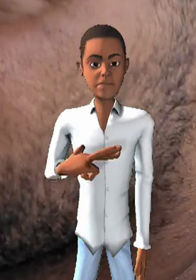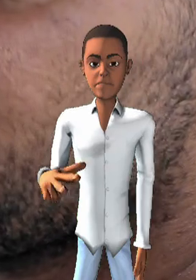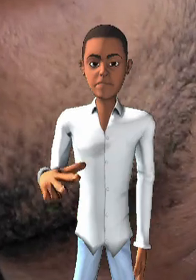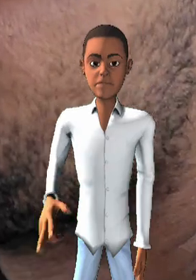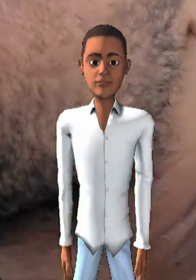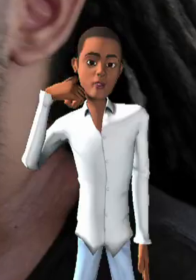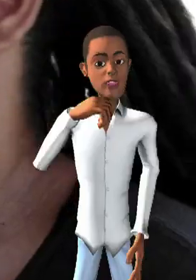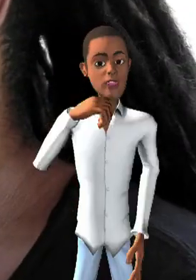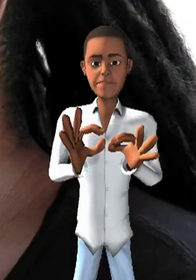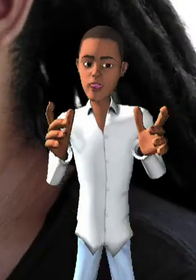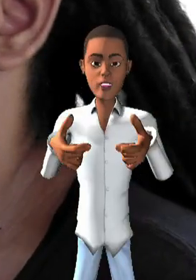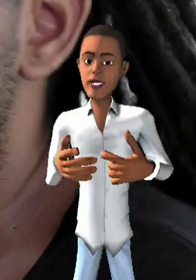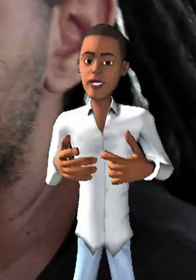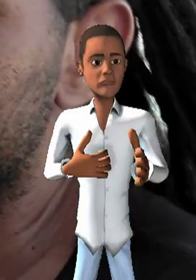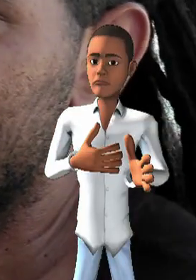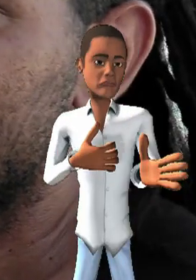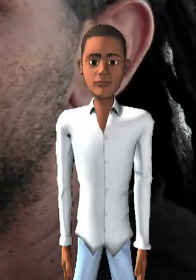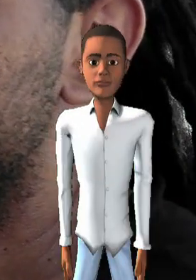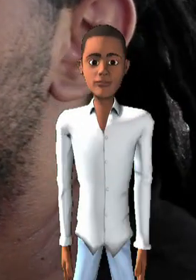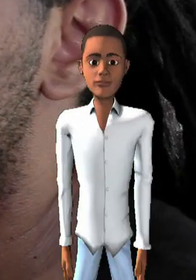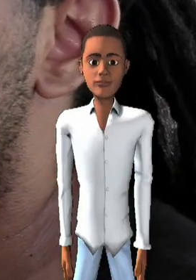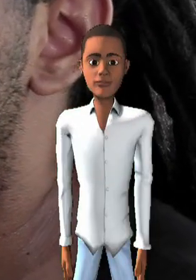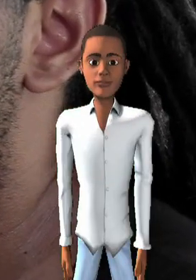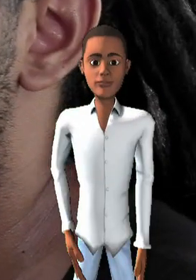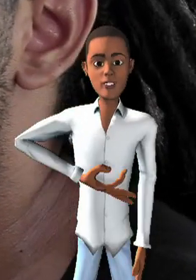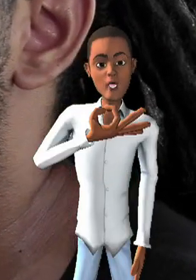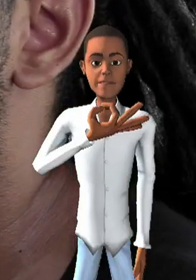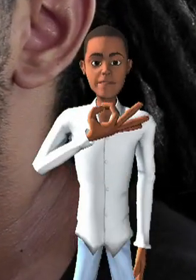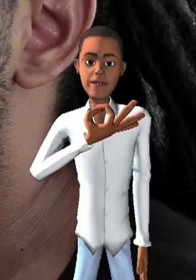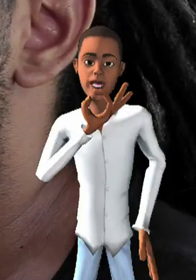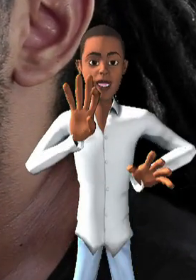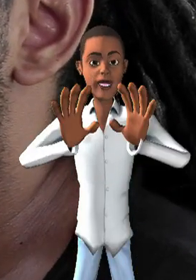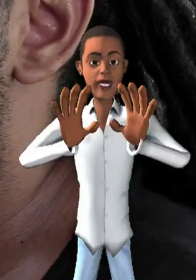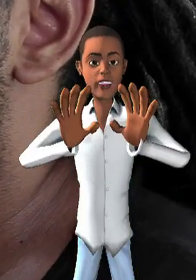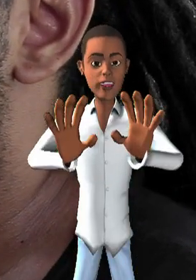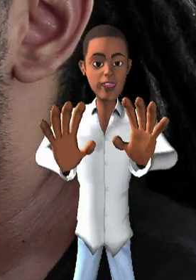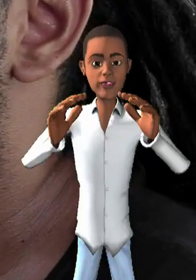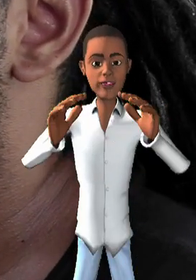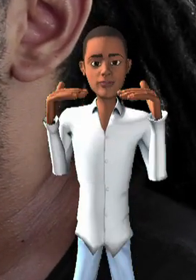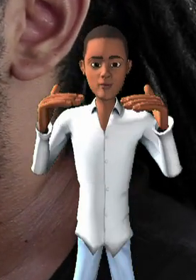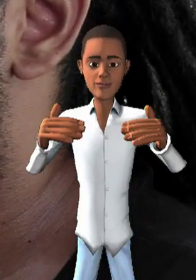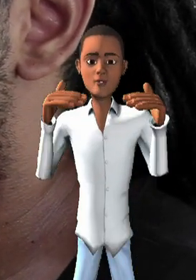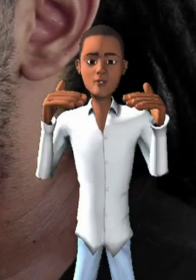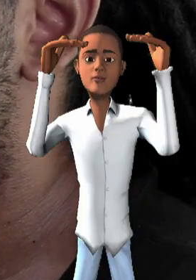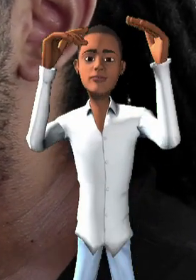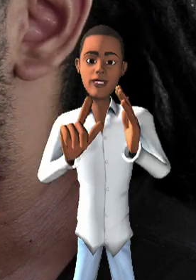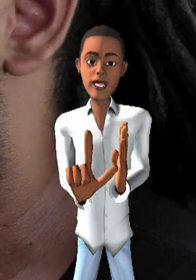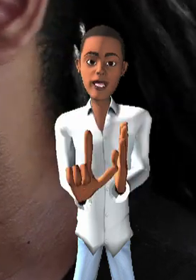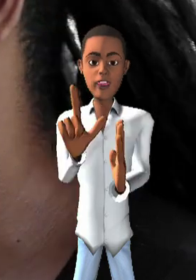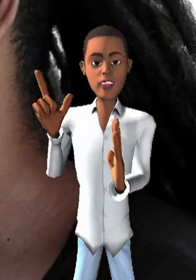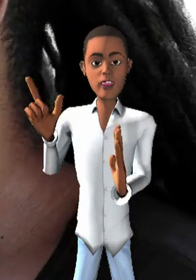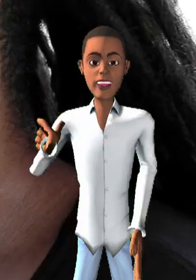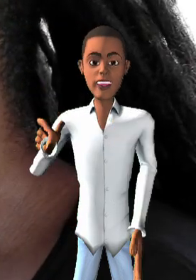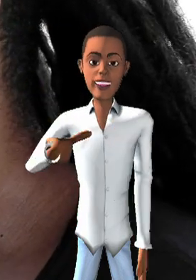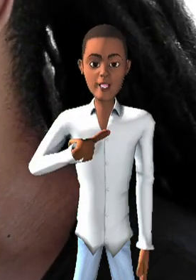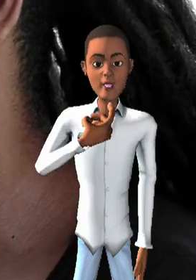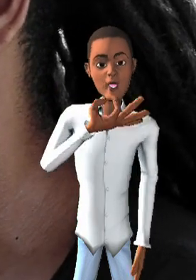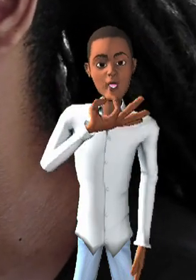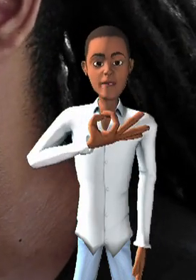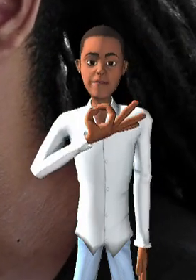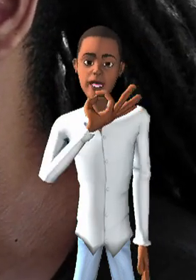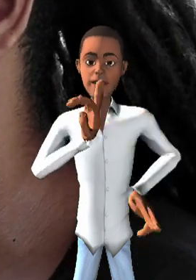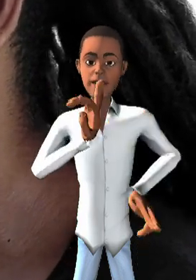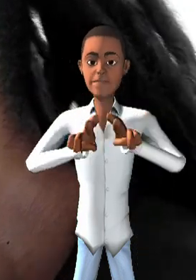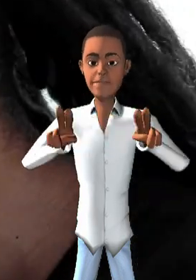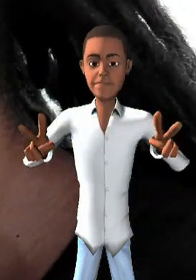dos filhos. A mulher ela tem que estar onde ela quer, né? Então, eu acho que essa visão é muito